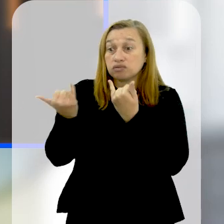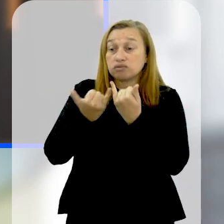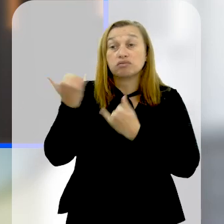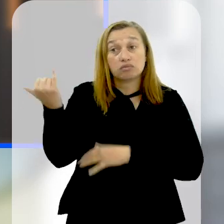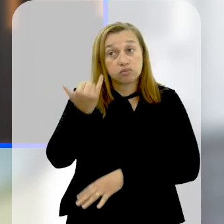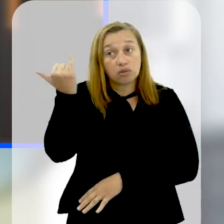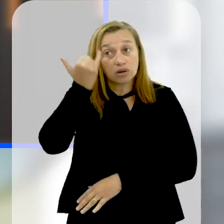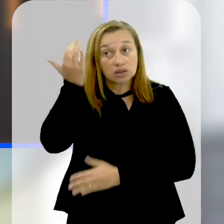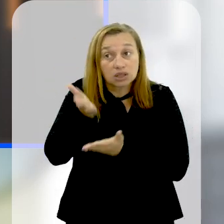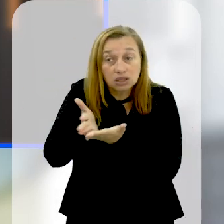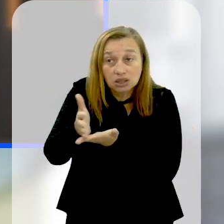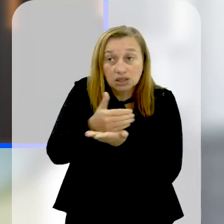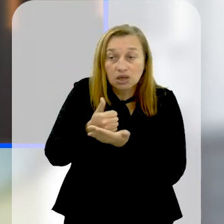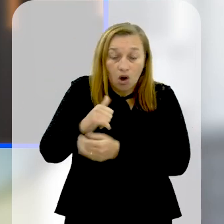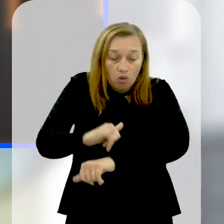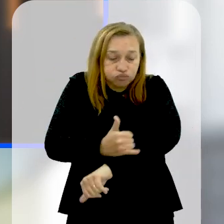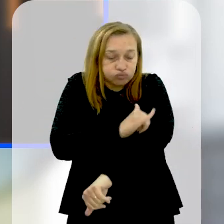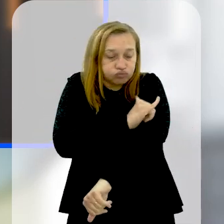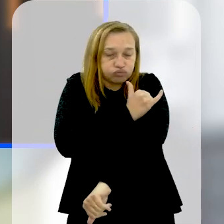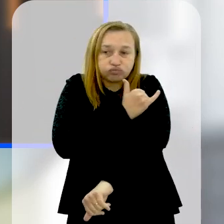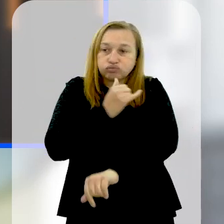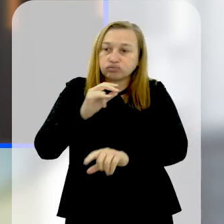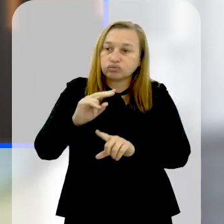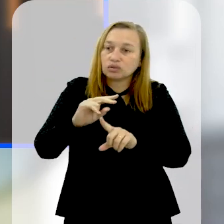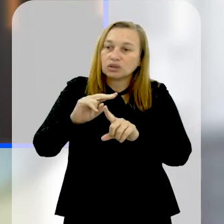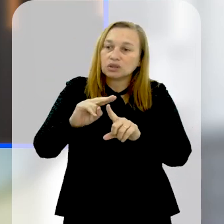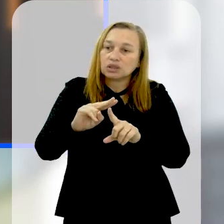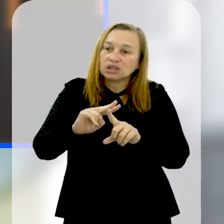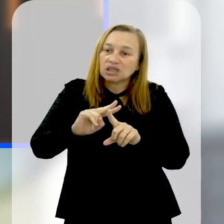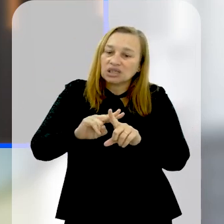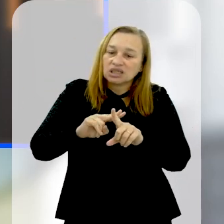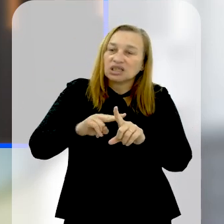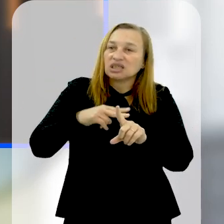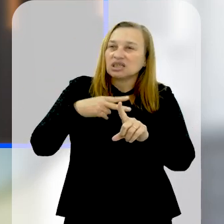muito importante, né, que diz que a obesidade infantil aumentou 10